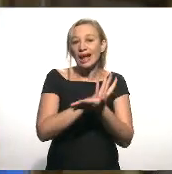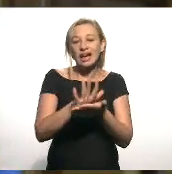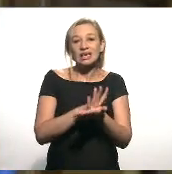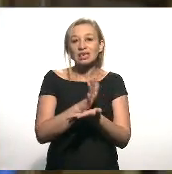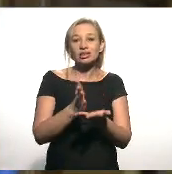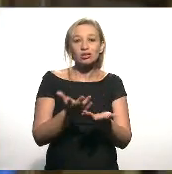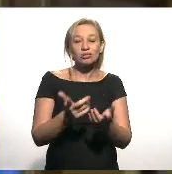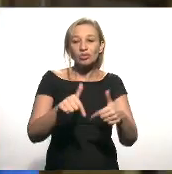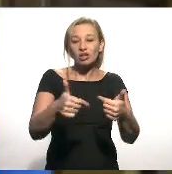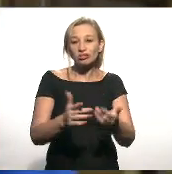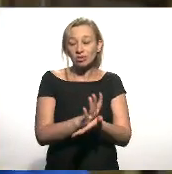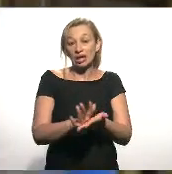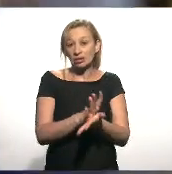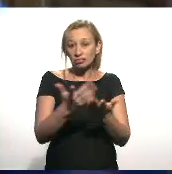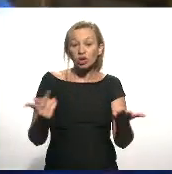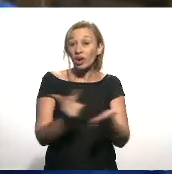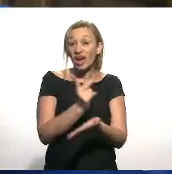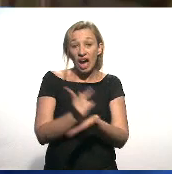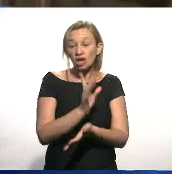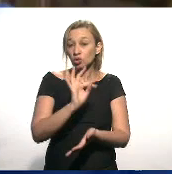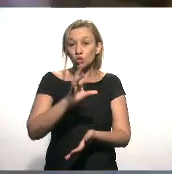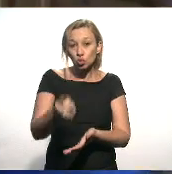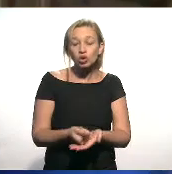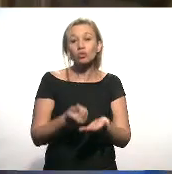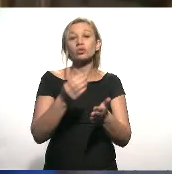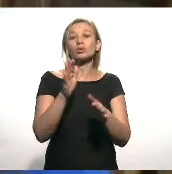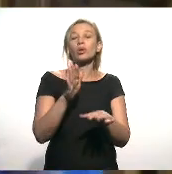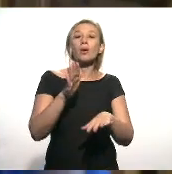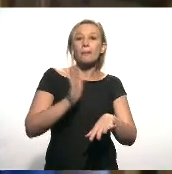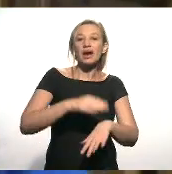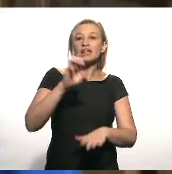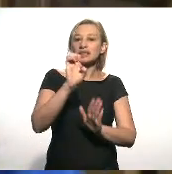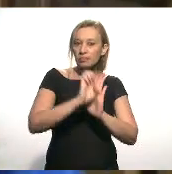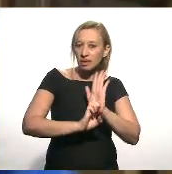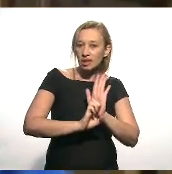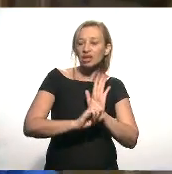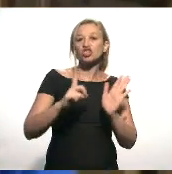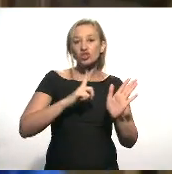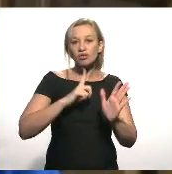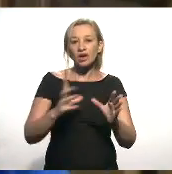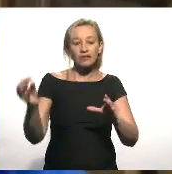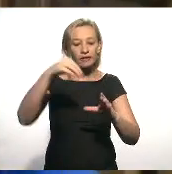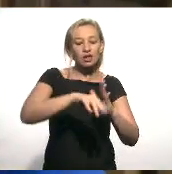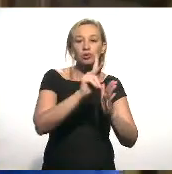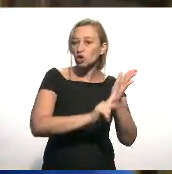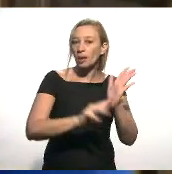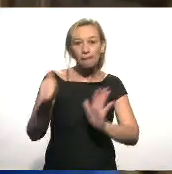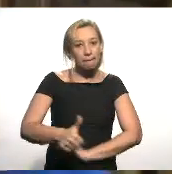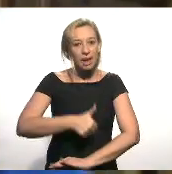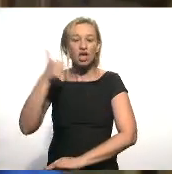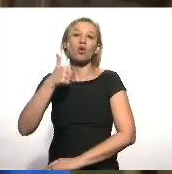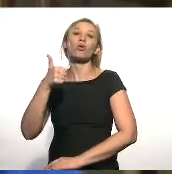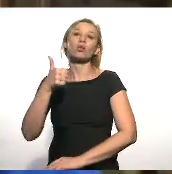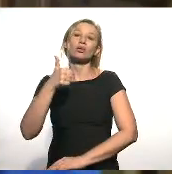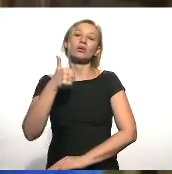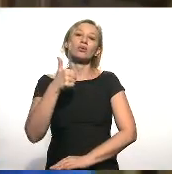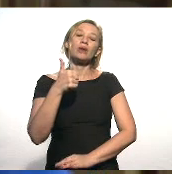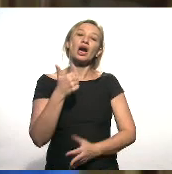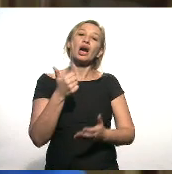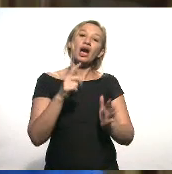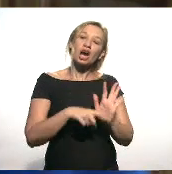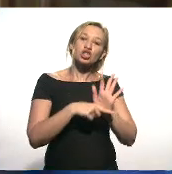essa a tentativa. Então, quanto mais emenda tiver para melhorar o projeto, melhor. É trazer para a formalidade esse povo, que